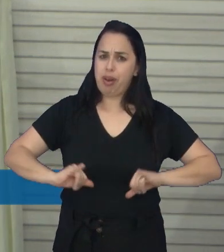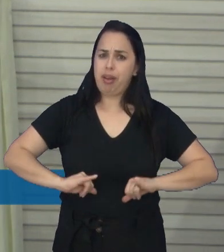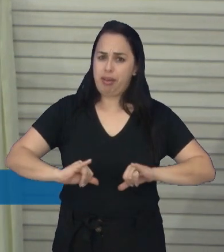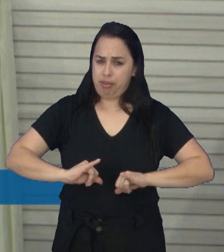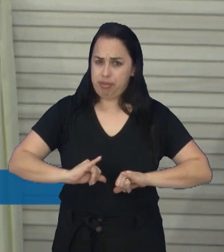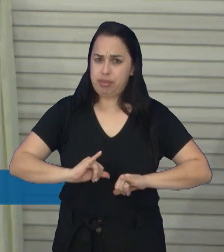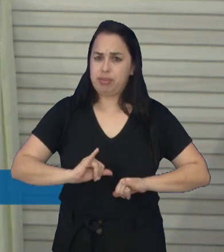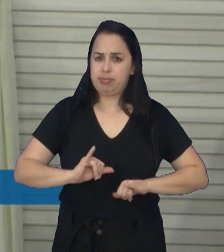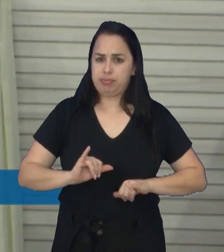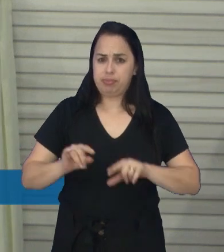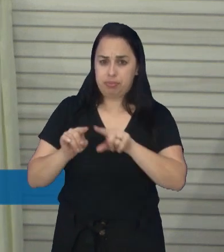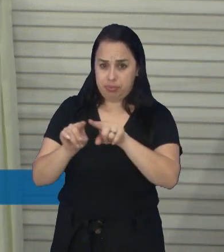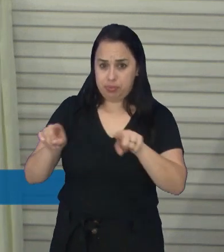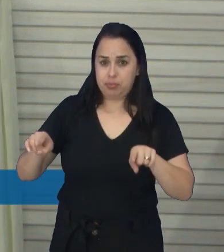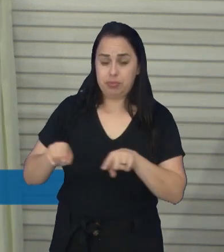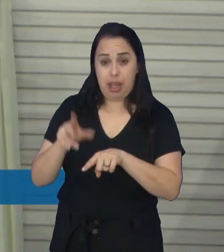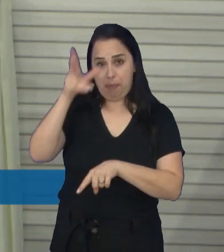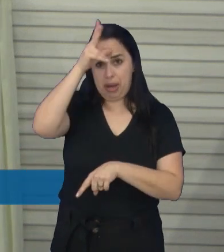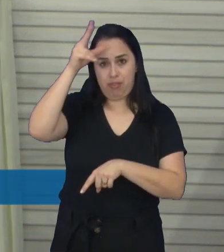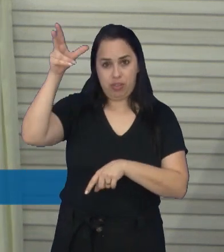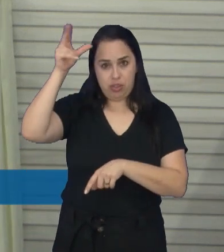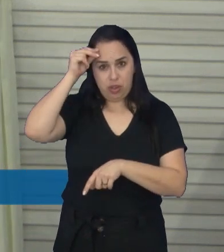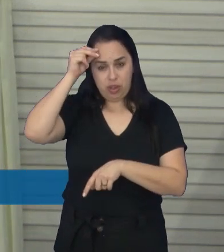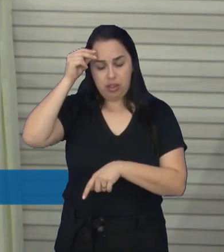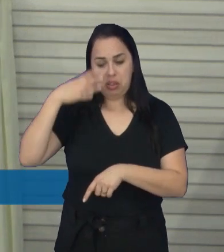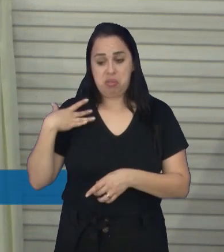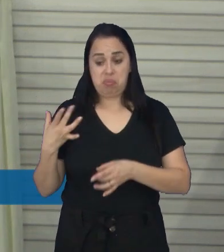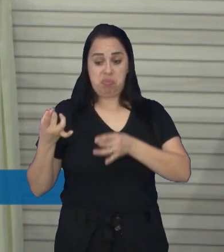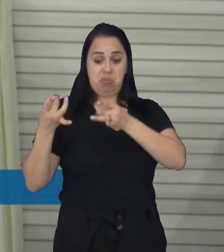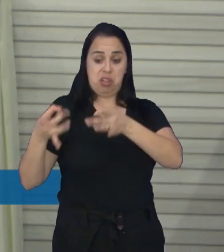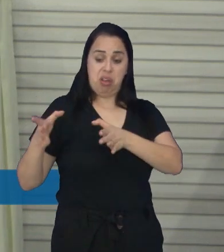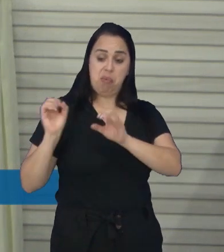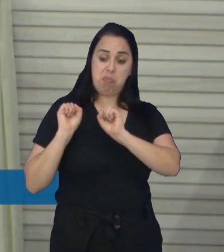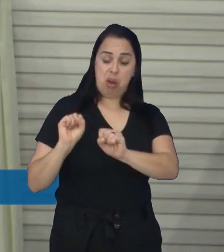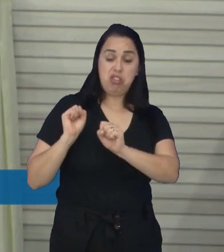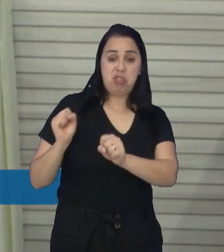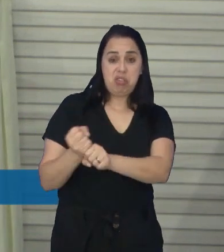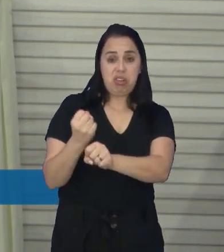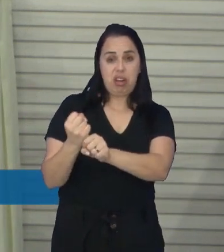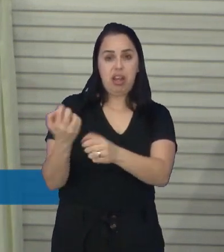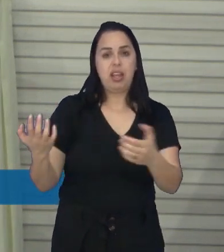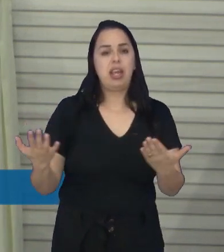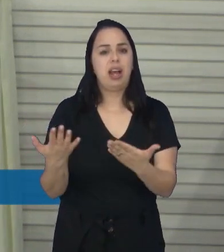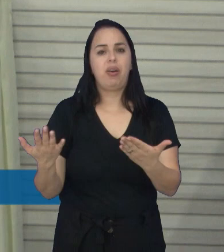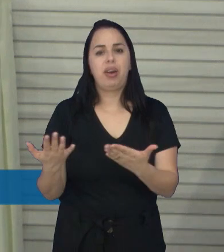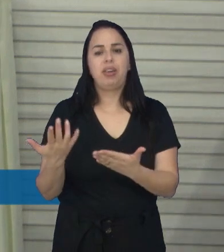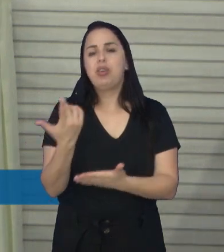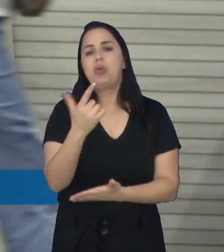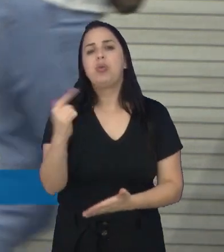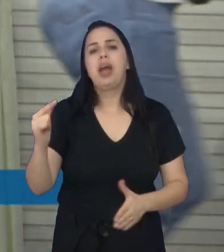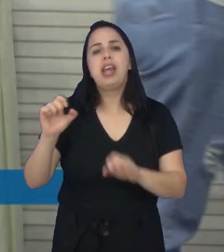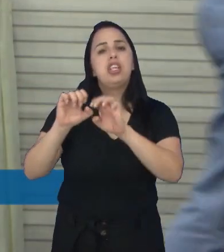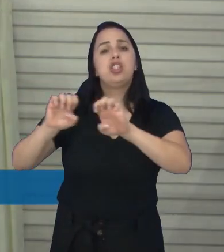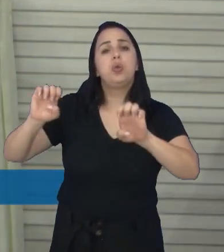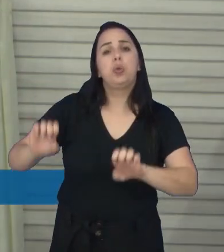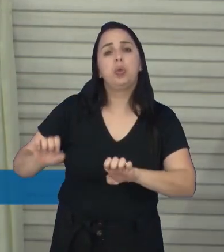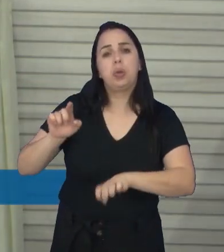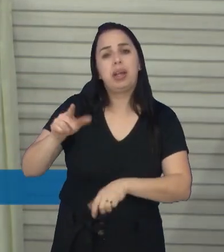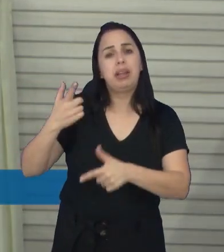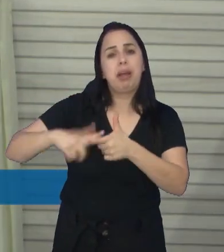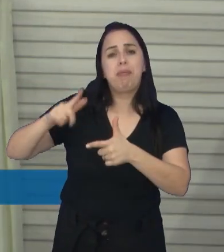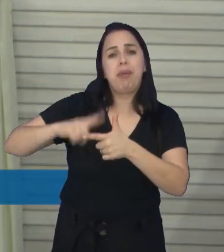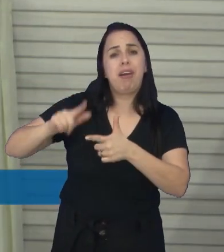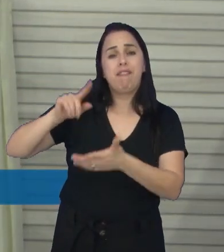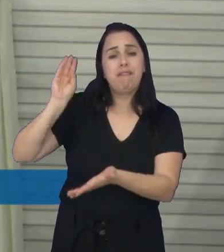loteamento foi a prefeitura fechou os olhos e deixou construir e agora as pessoas estão passando lá o problema